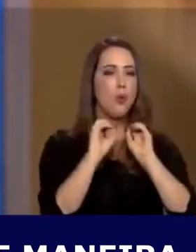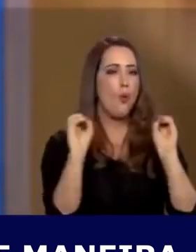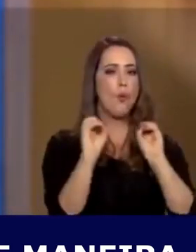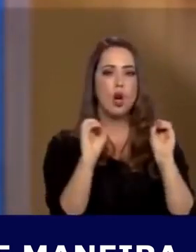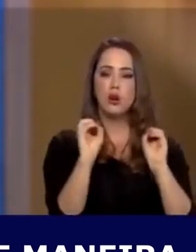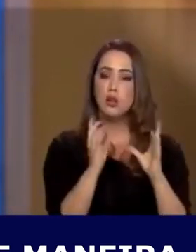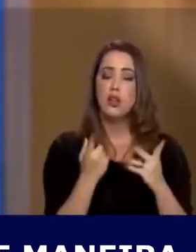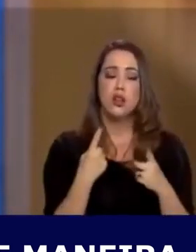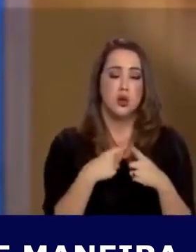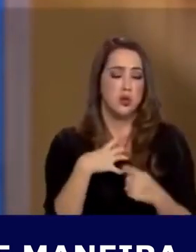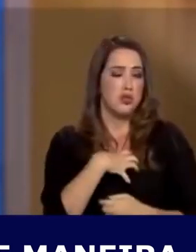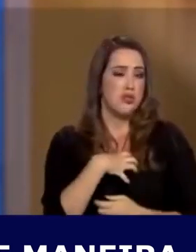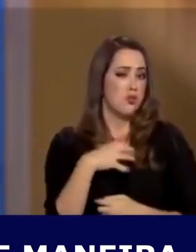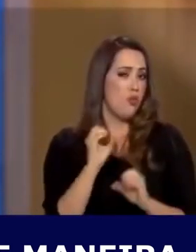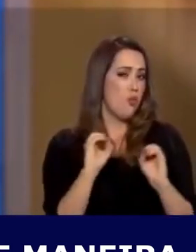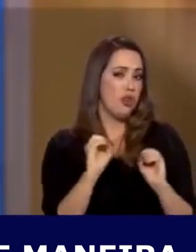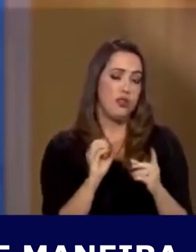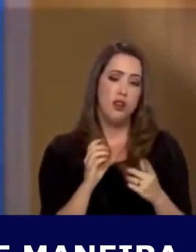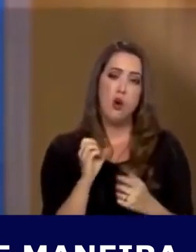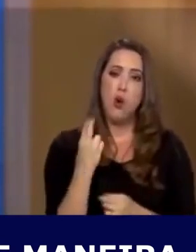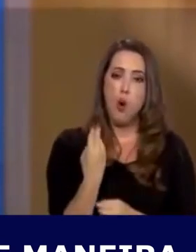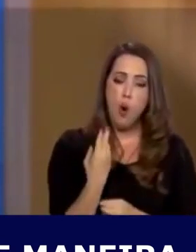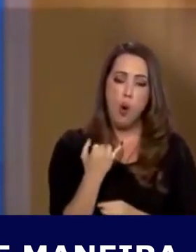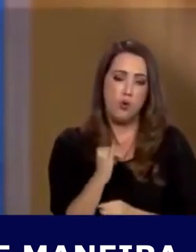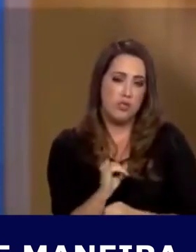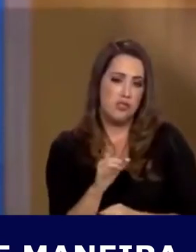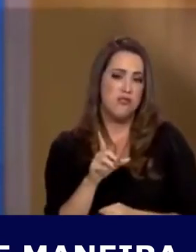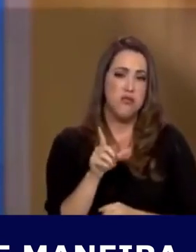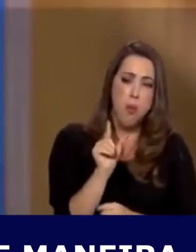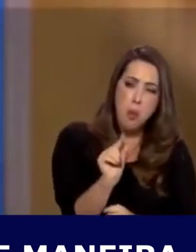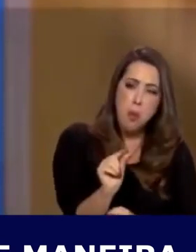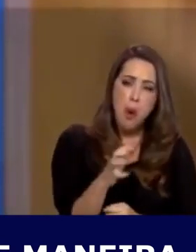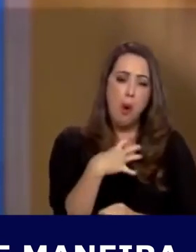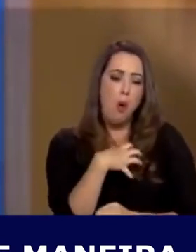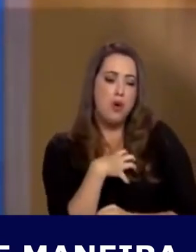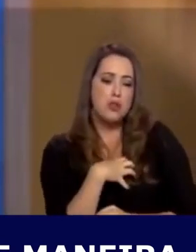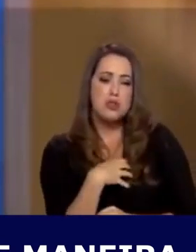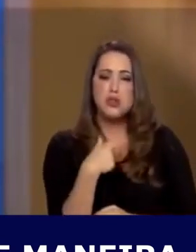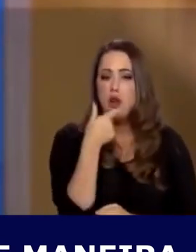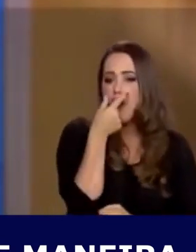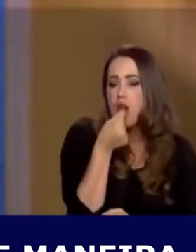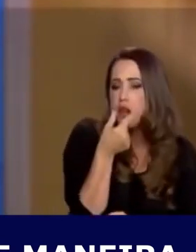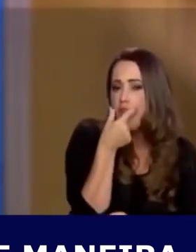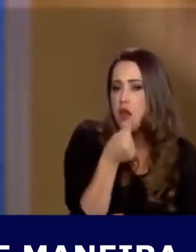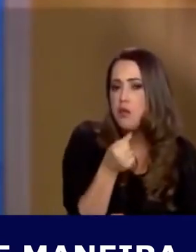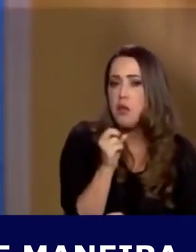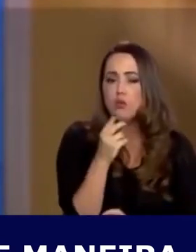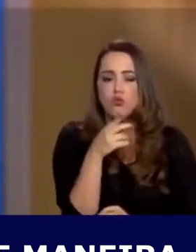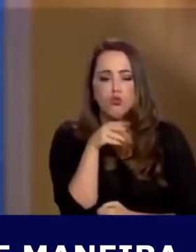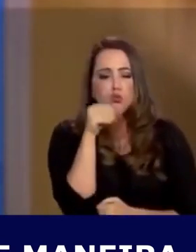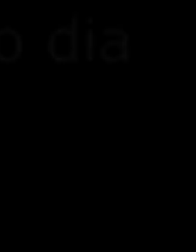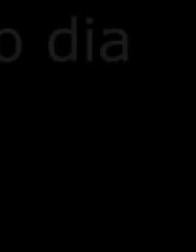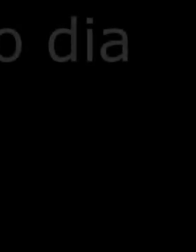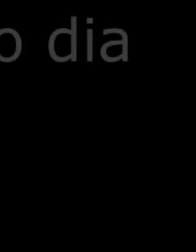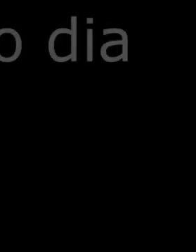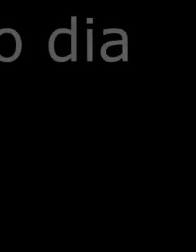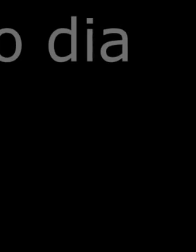Nada sentiria ou seria, quando muito, acometido de uma gripezinha ou